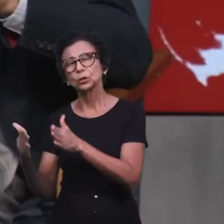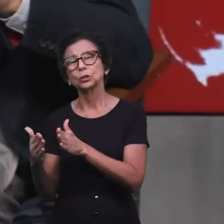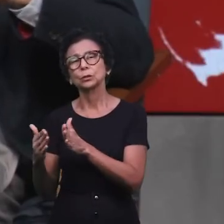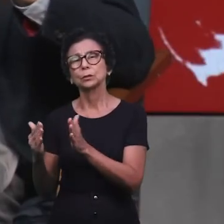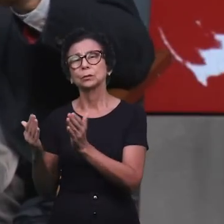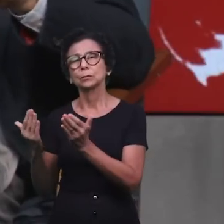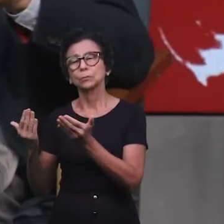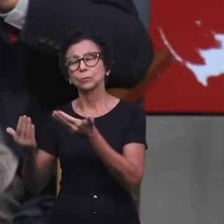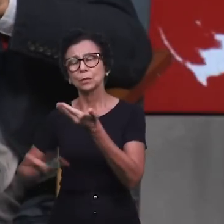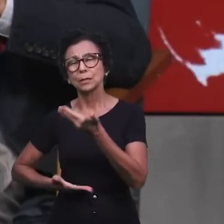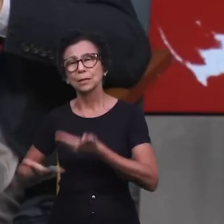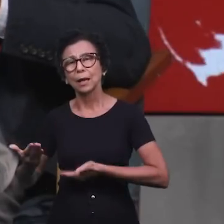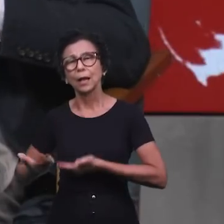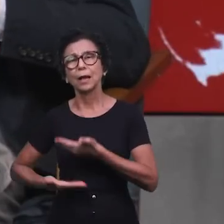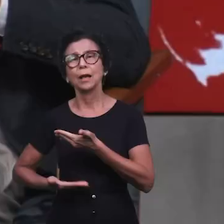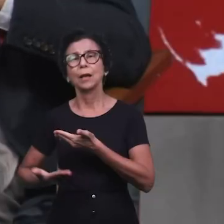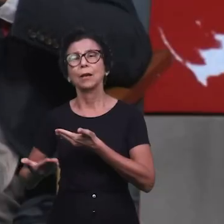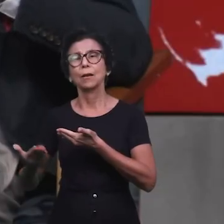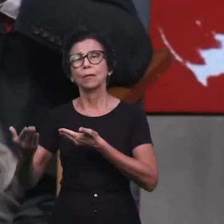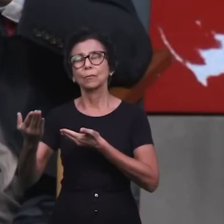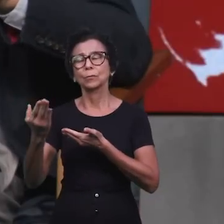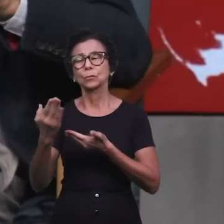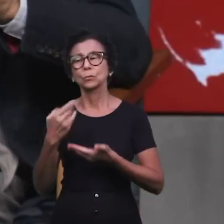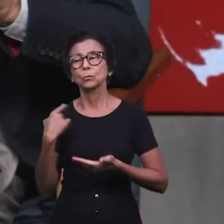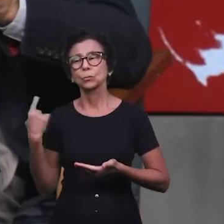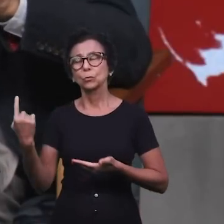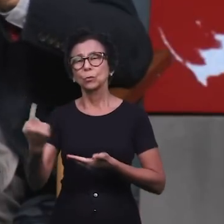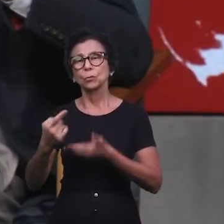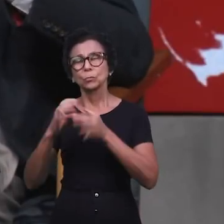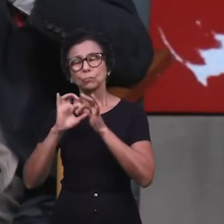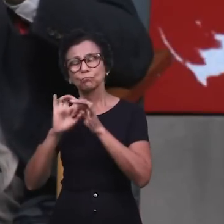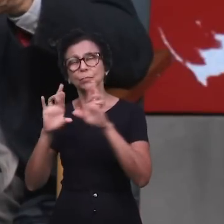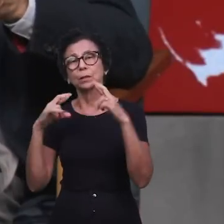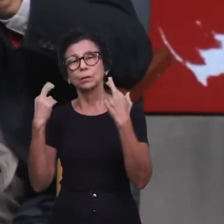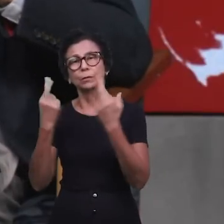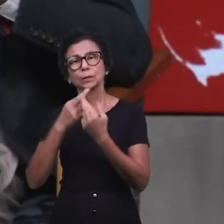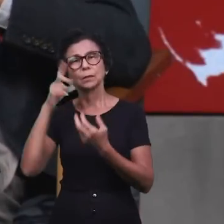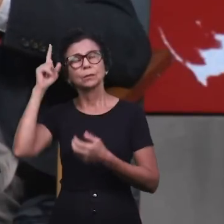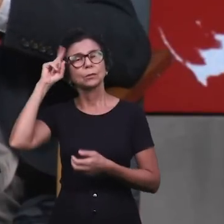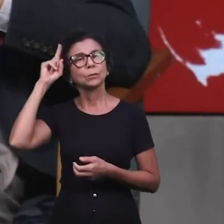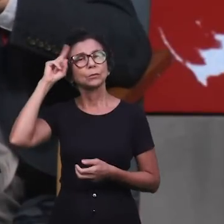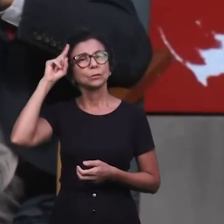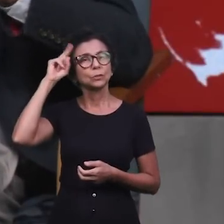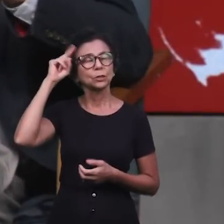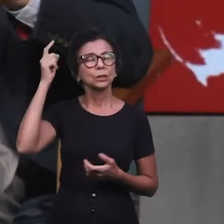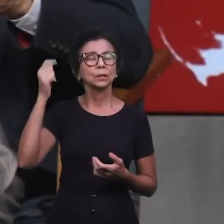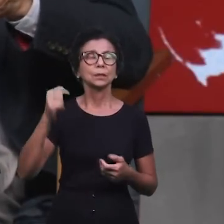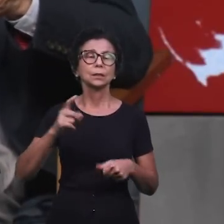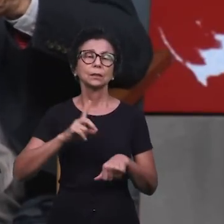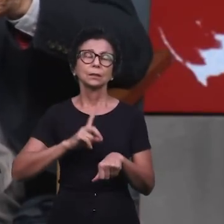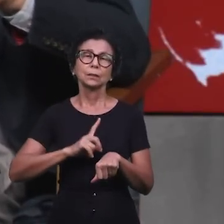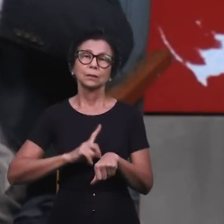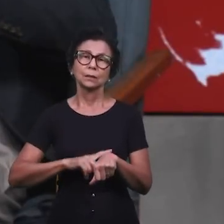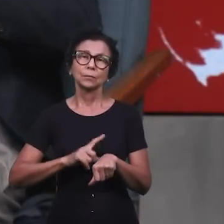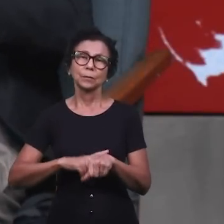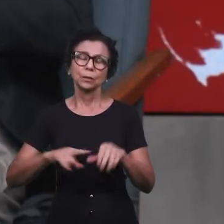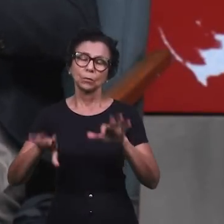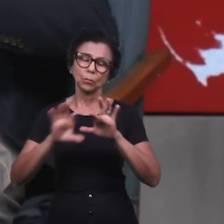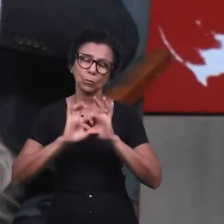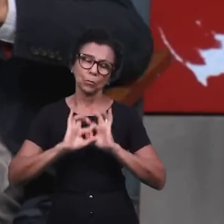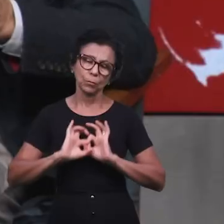comum, era corpo, né? Cada dia, né, eles se reuniam todos os dias, no partir do pão, quer dizer,